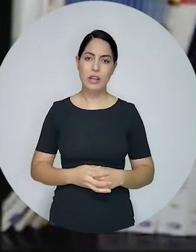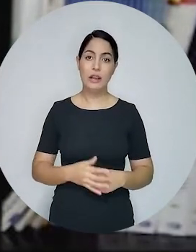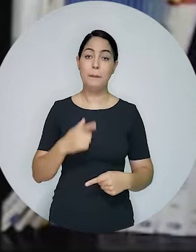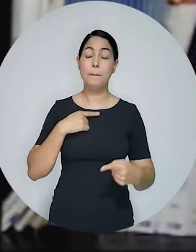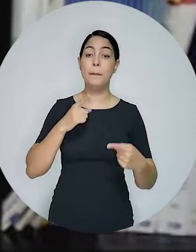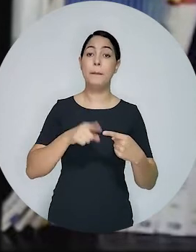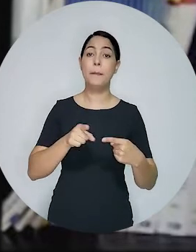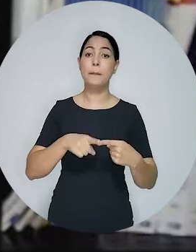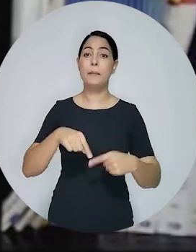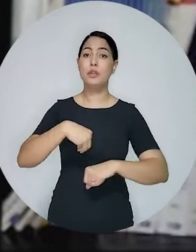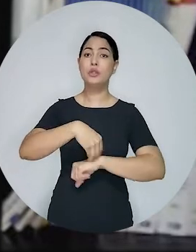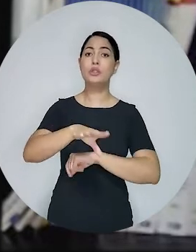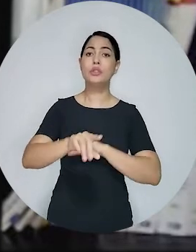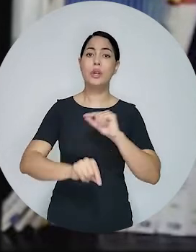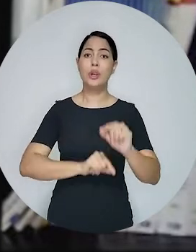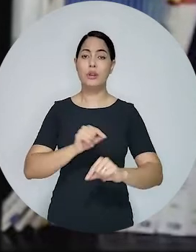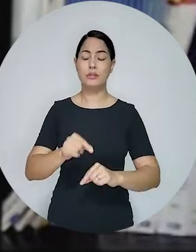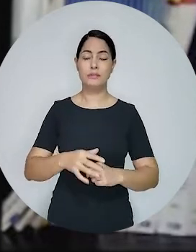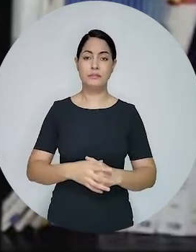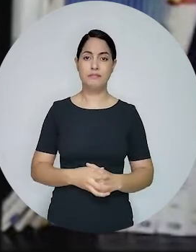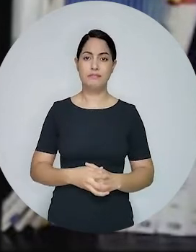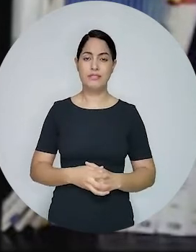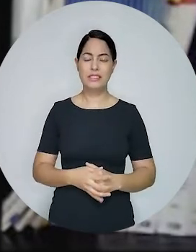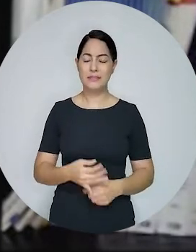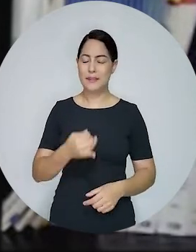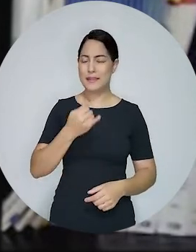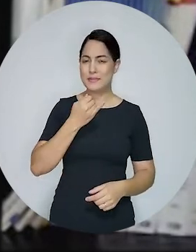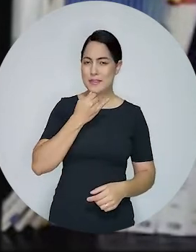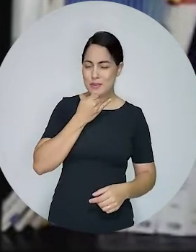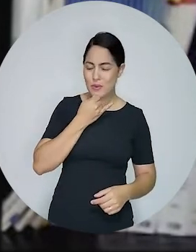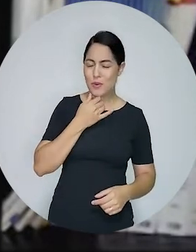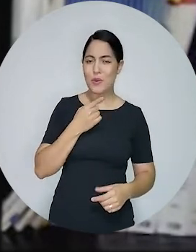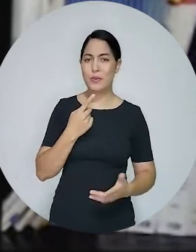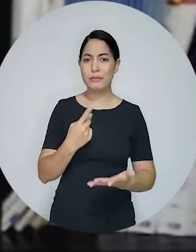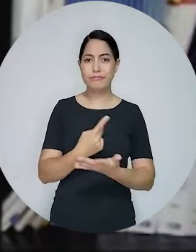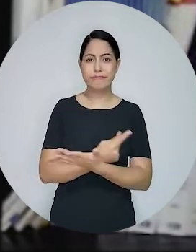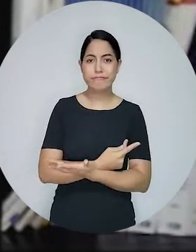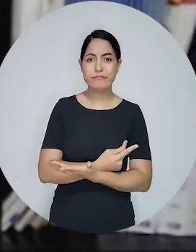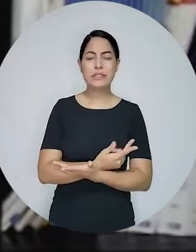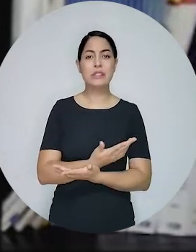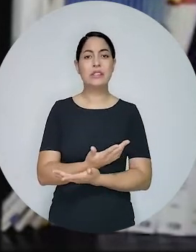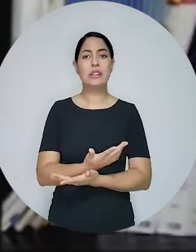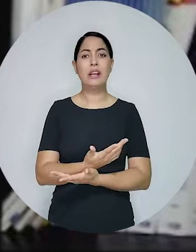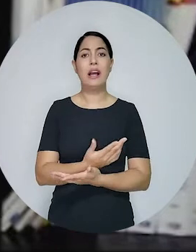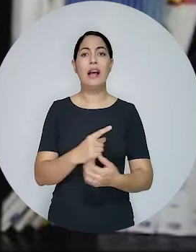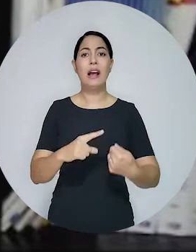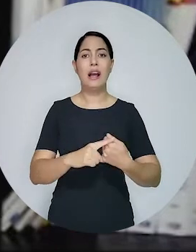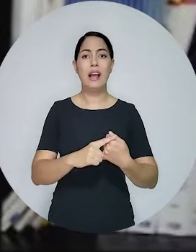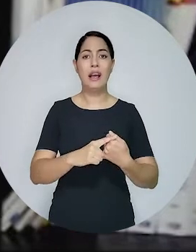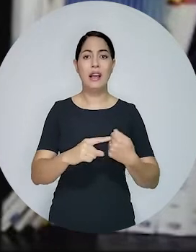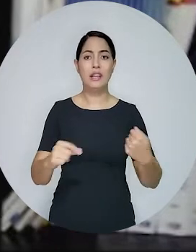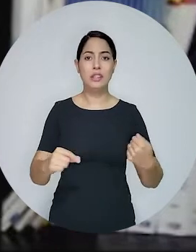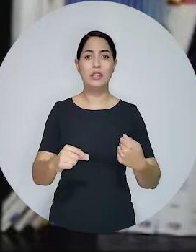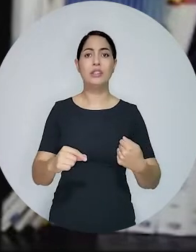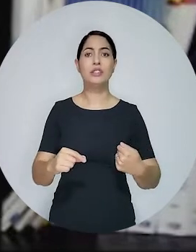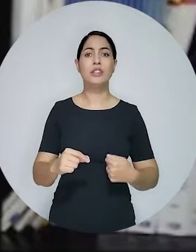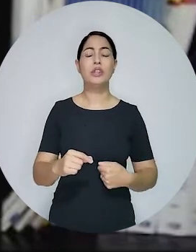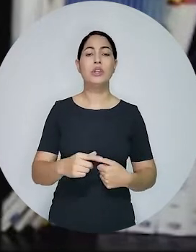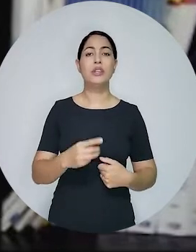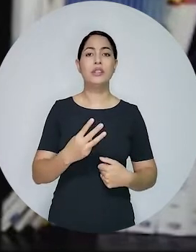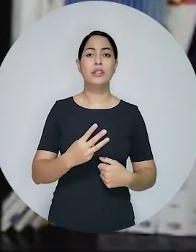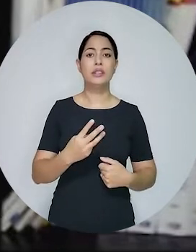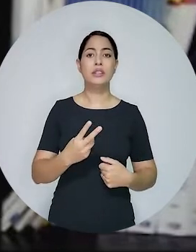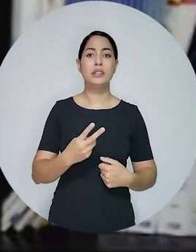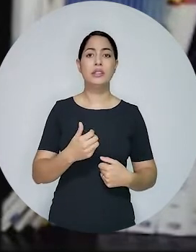primeira das sugestões refere-se ao cumprimento insatisfatório do artigo 52.15 da Constituição da